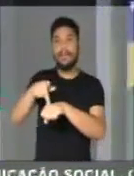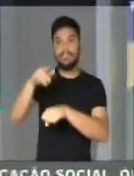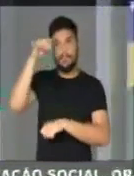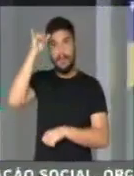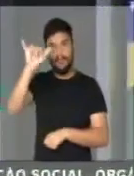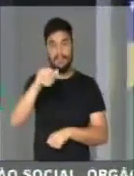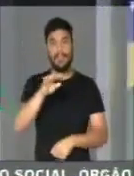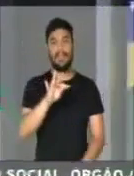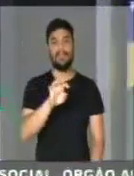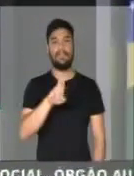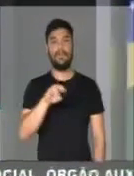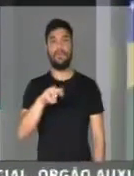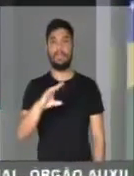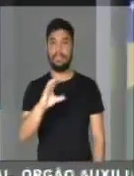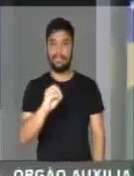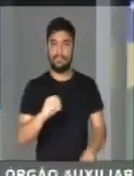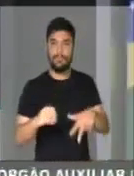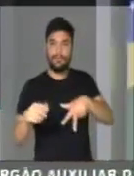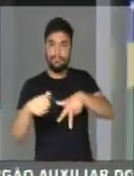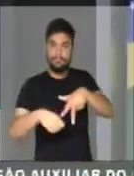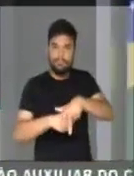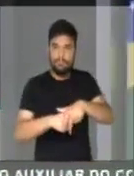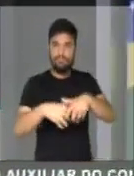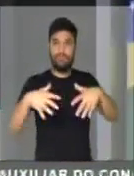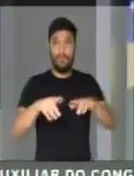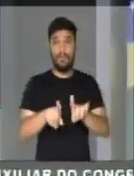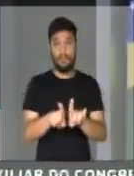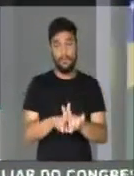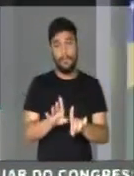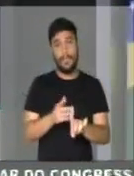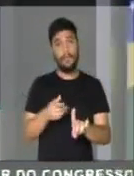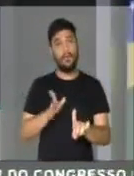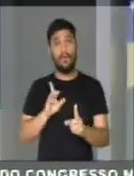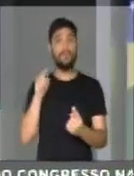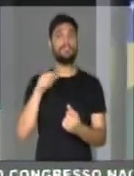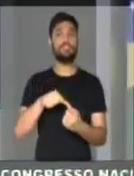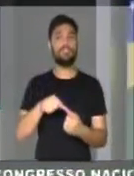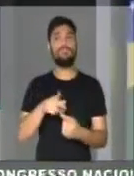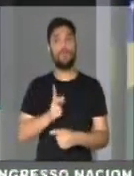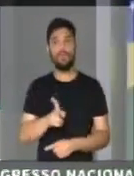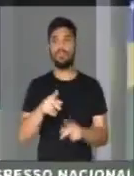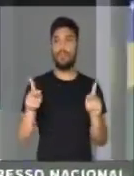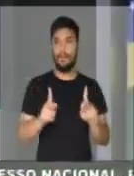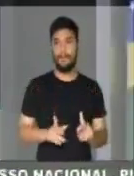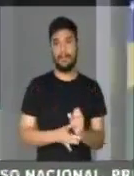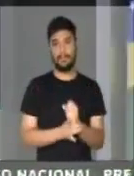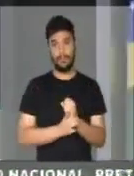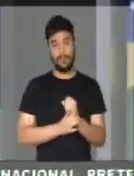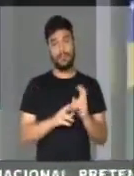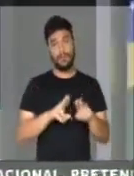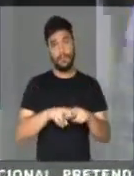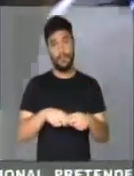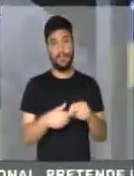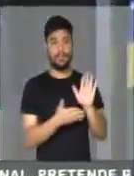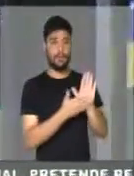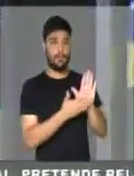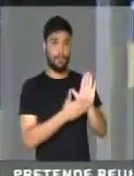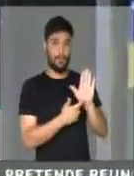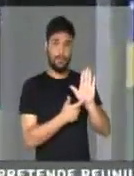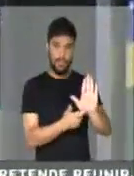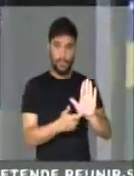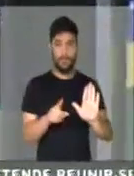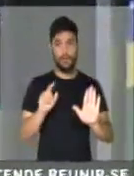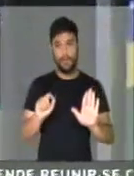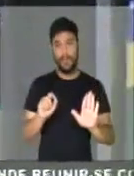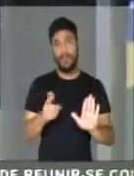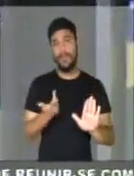terrorismo, seu financiamento ou atos correlacionados para a manutenção da paz e da segurança. Assim sendo, cumpre analisar a mencionada